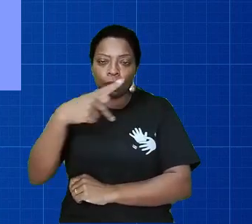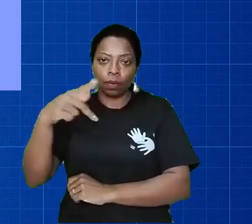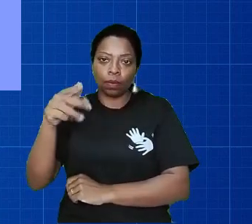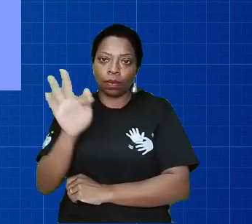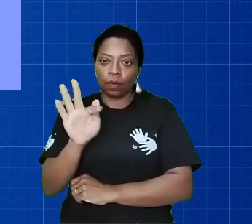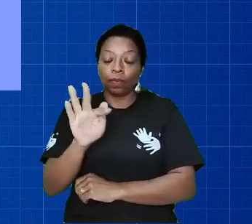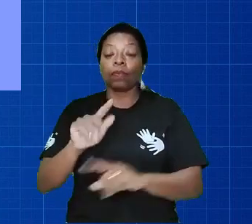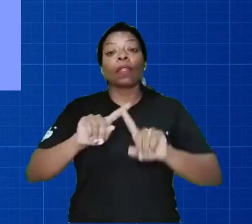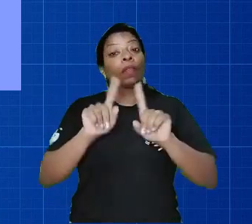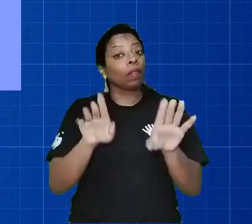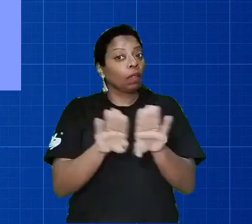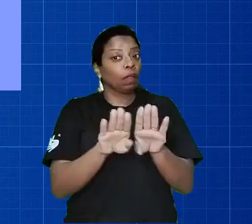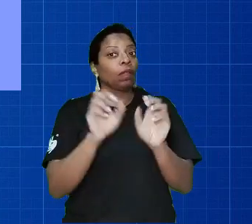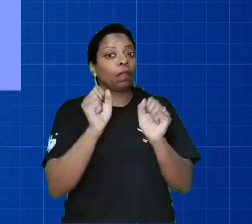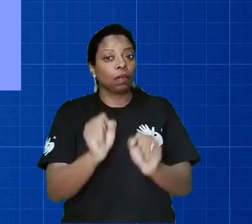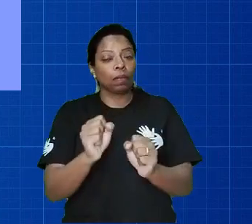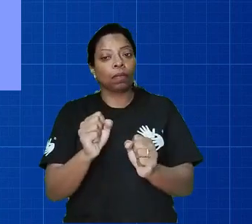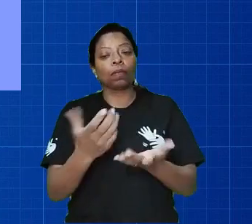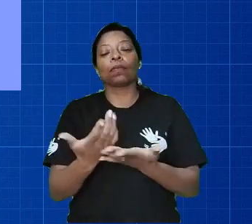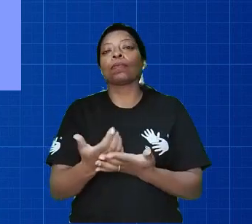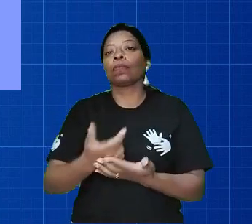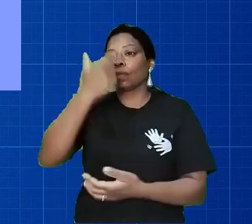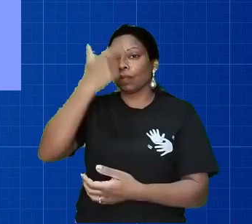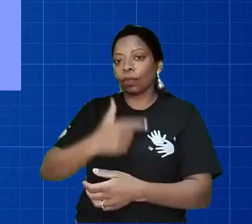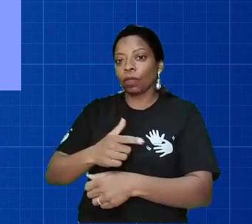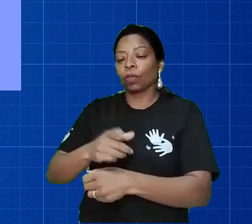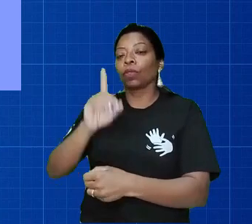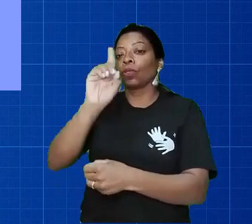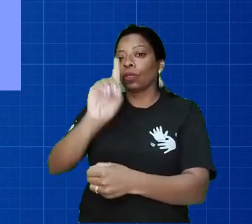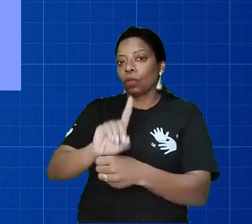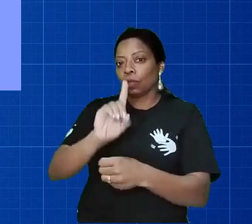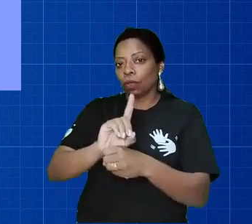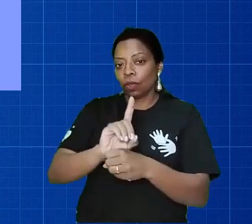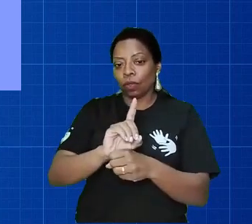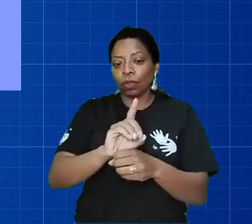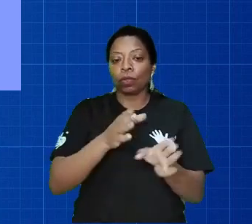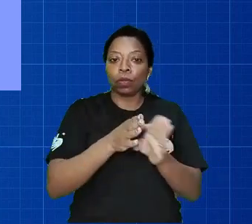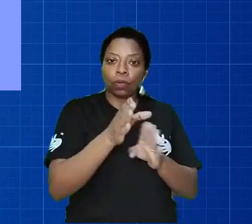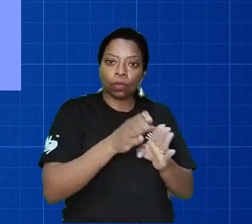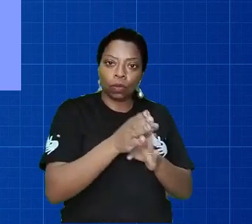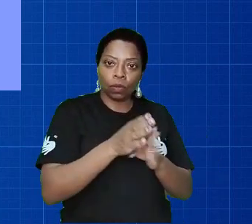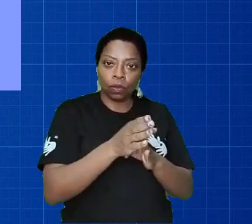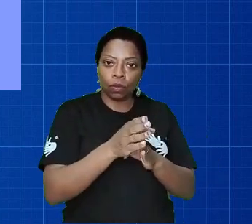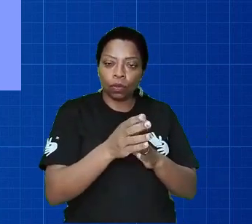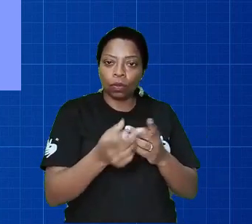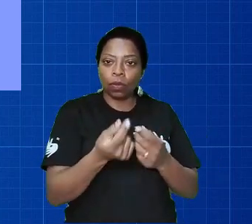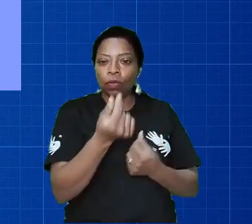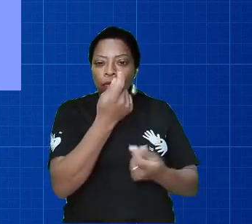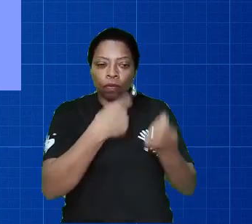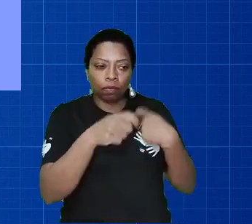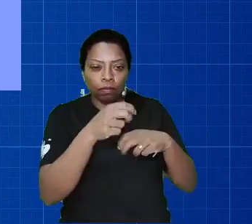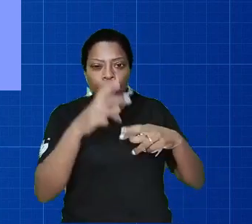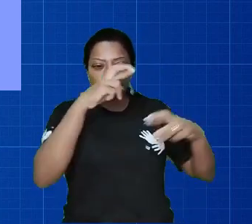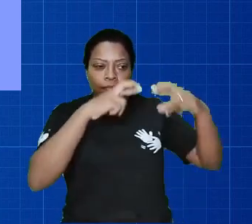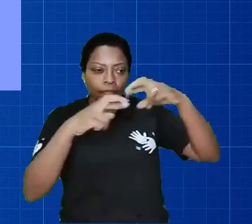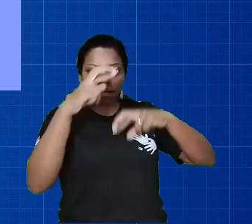de diretor dos conselhos fiscal e também no deliberativo por até 30 dias, desde que